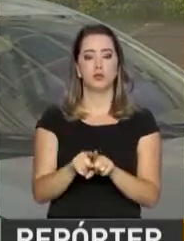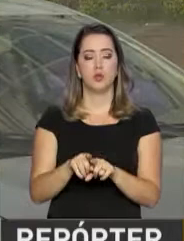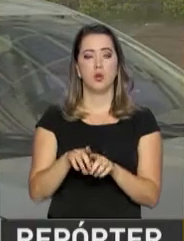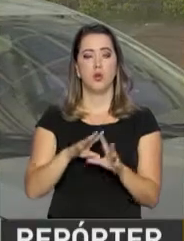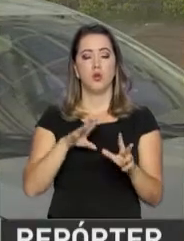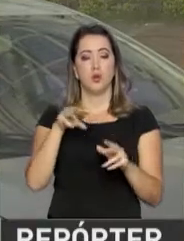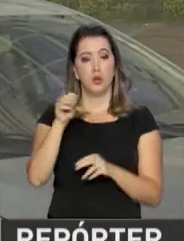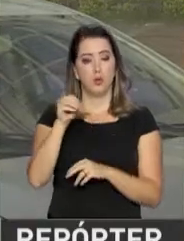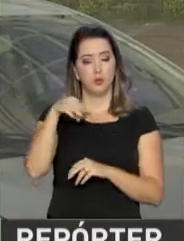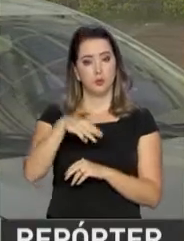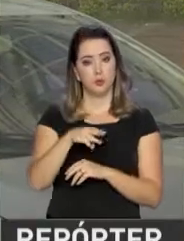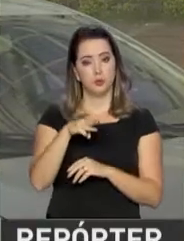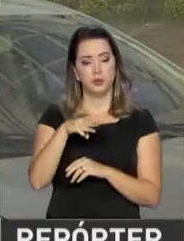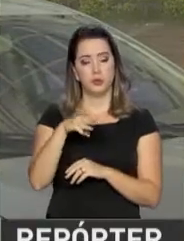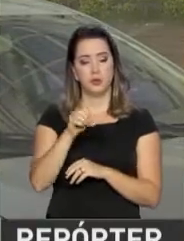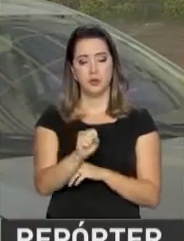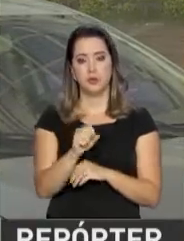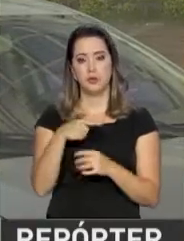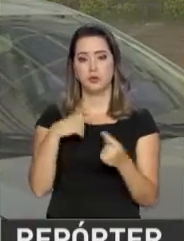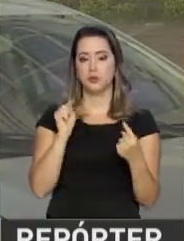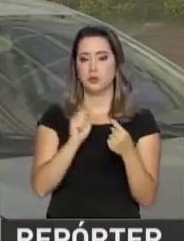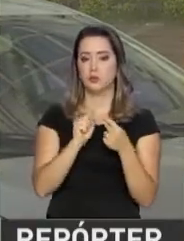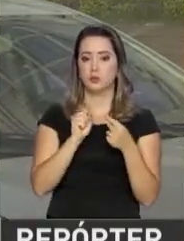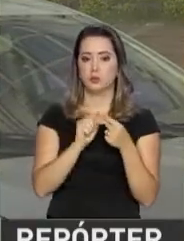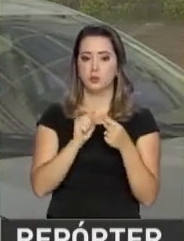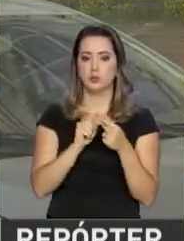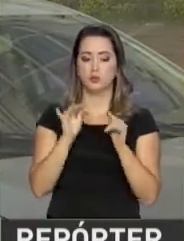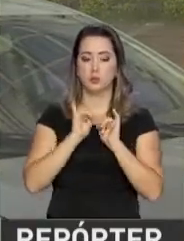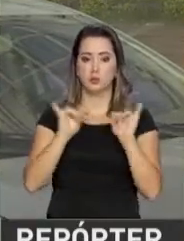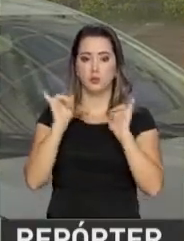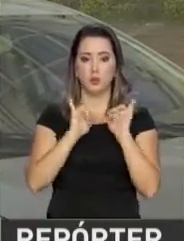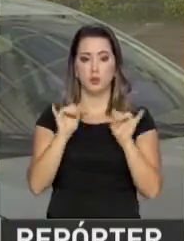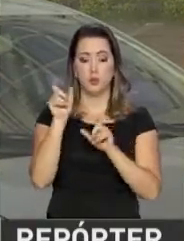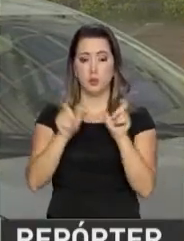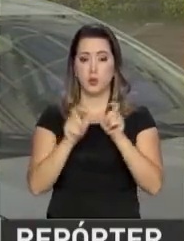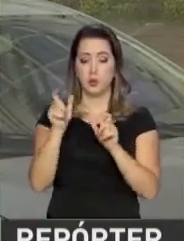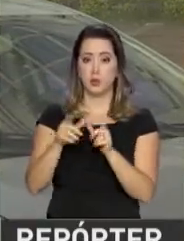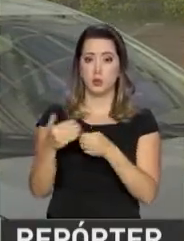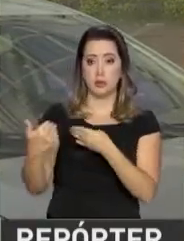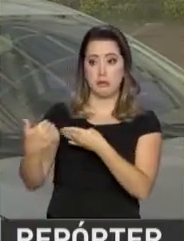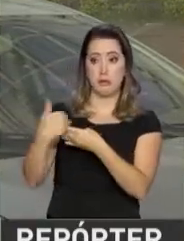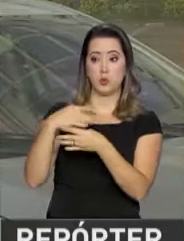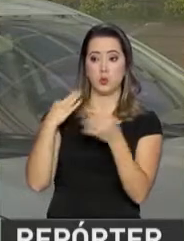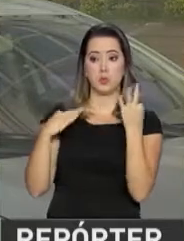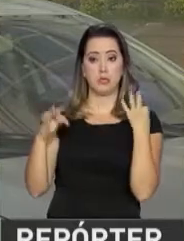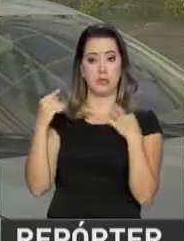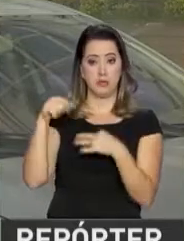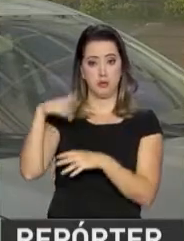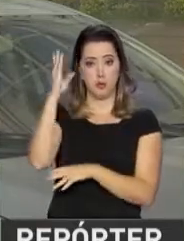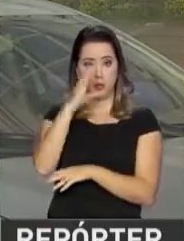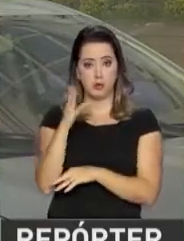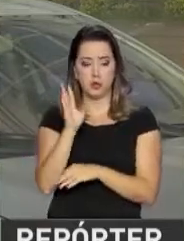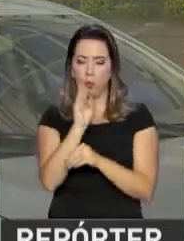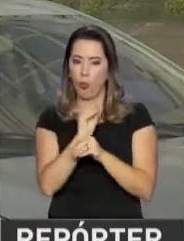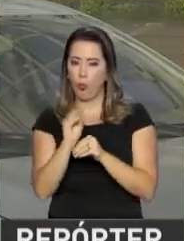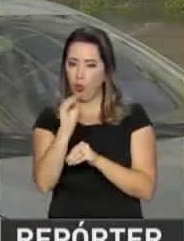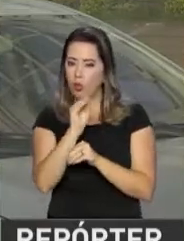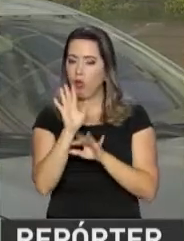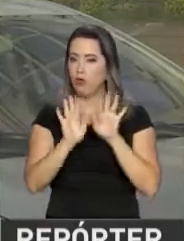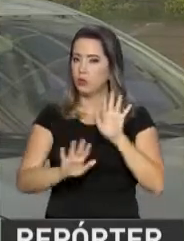Saúde, que nesta semana publicou nota em que orienta viajantes internacionais quanto aos cuidados com a febre